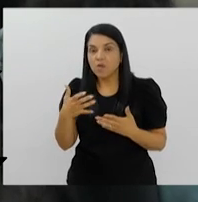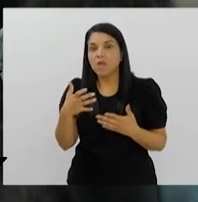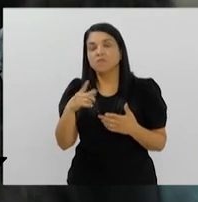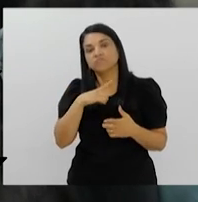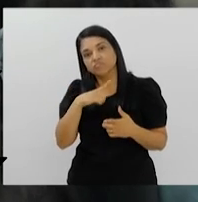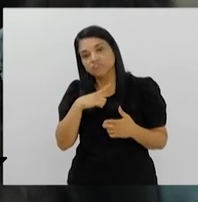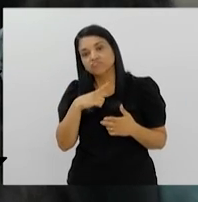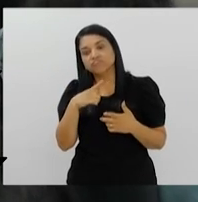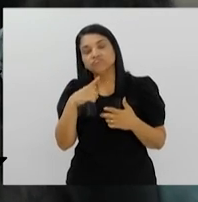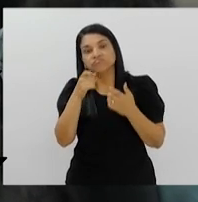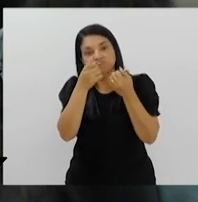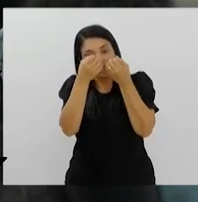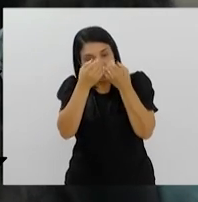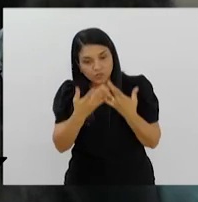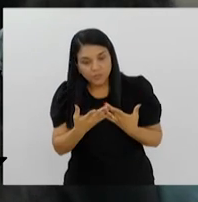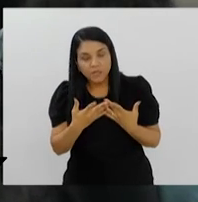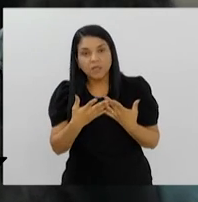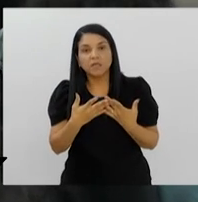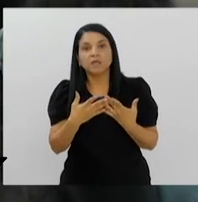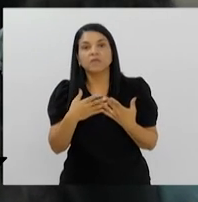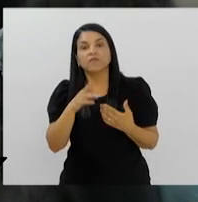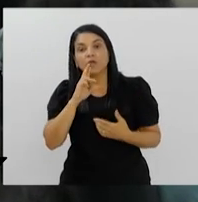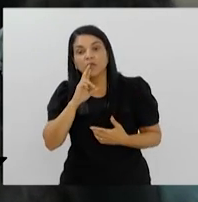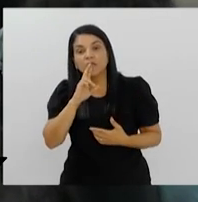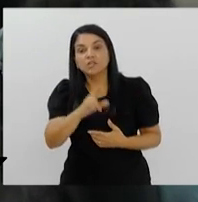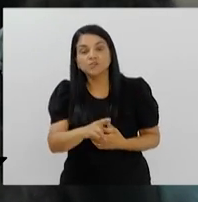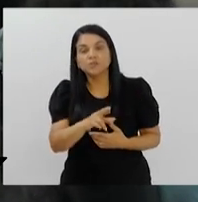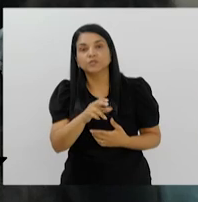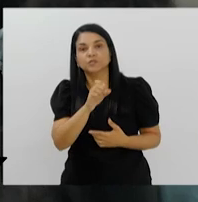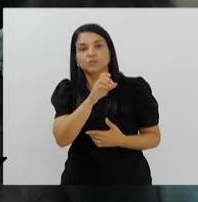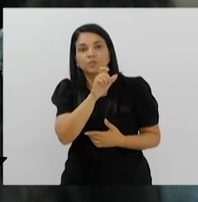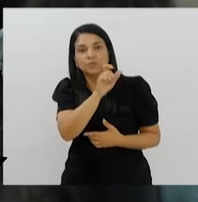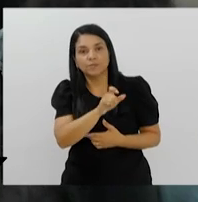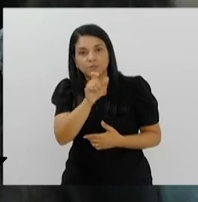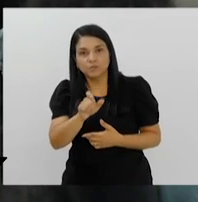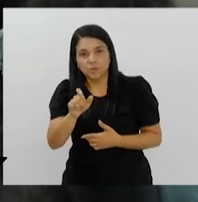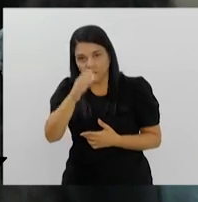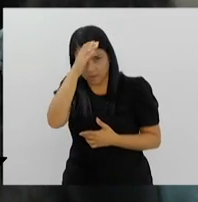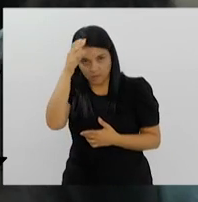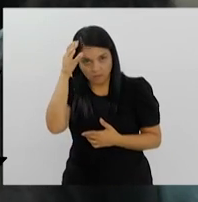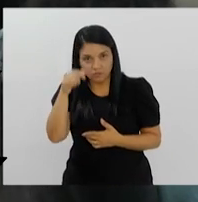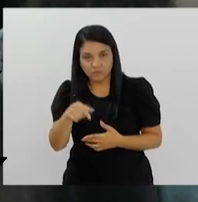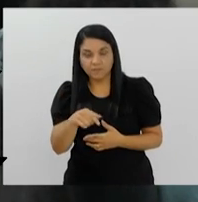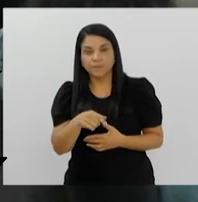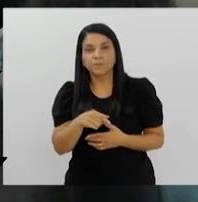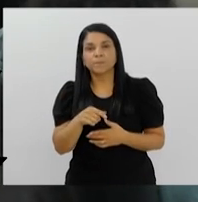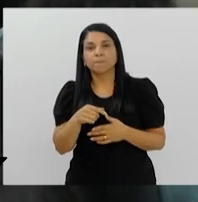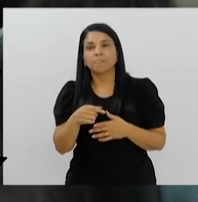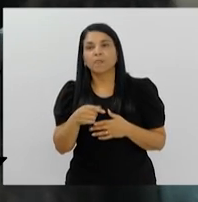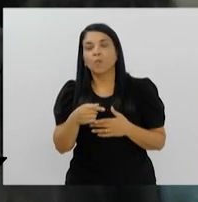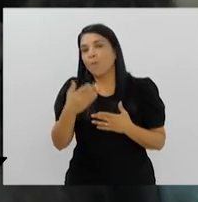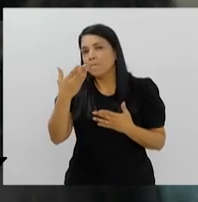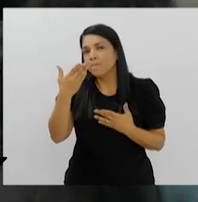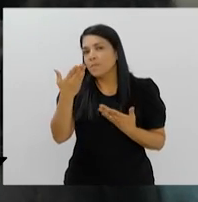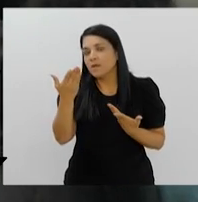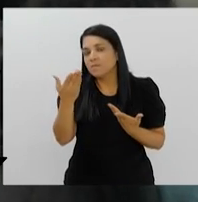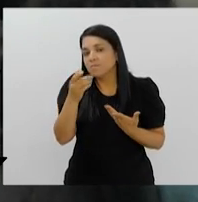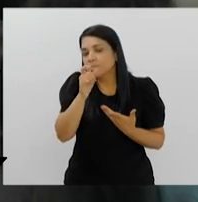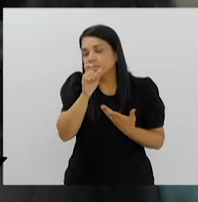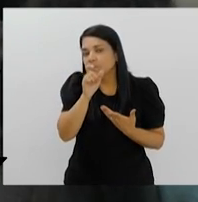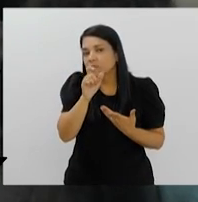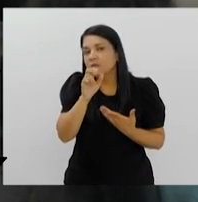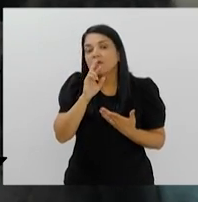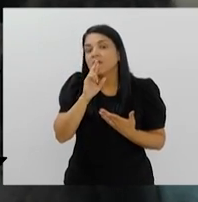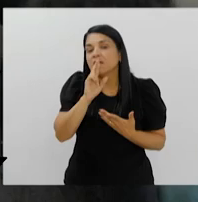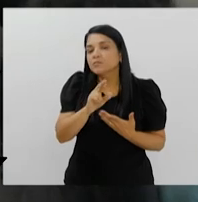e que esses casos foram respondidos aos clientes me diga algum caso uma amostra de que resposta foi